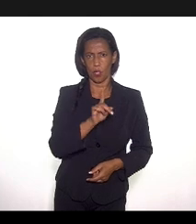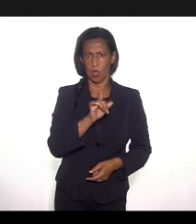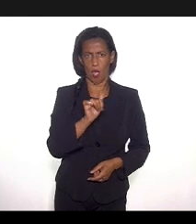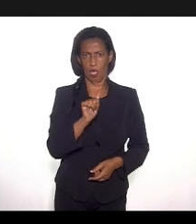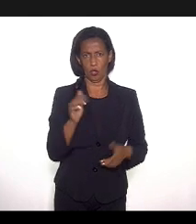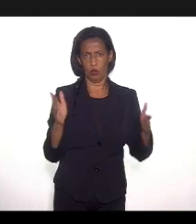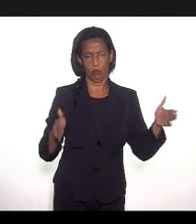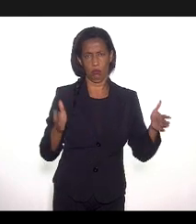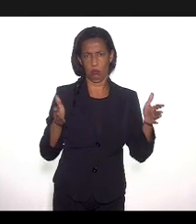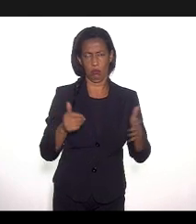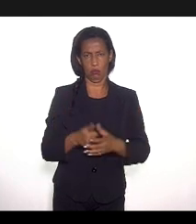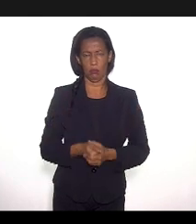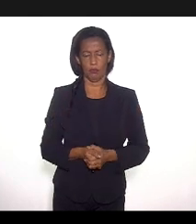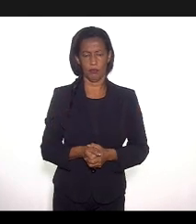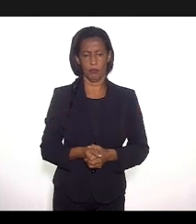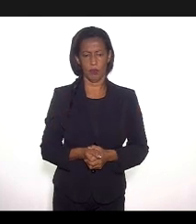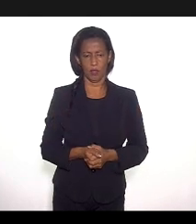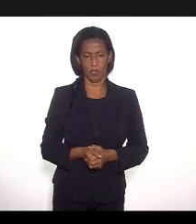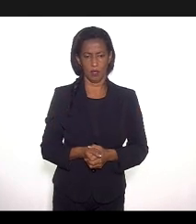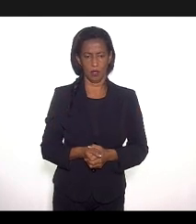prazo. Porque